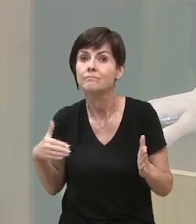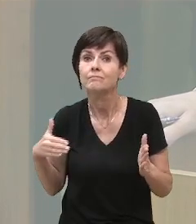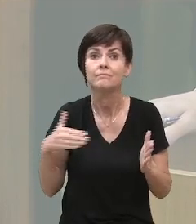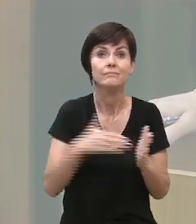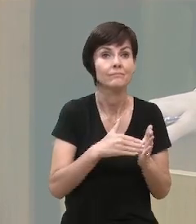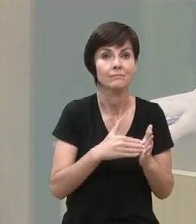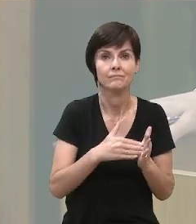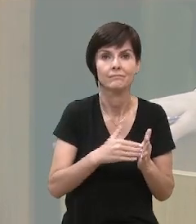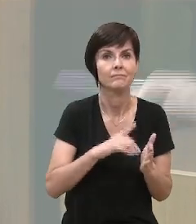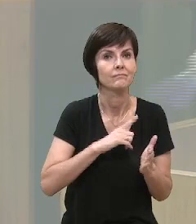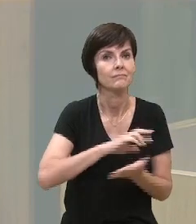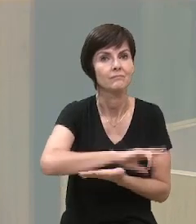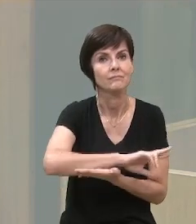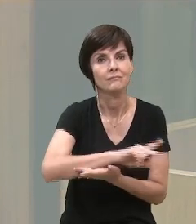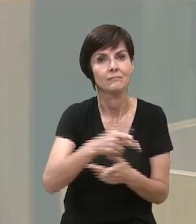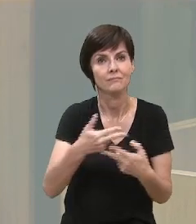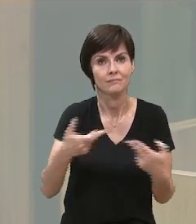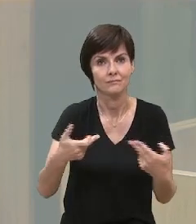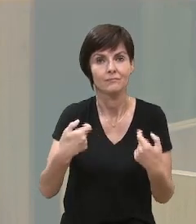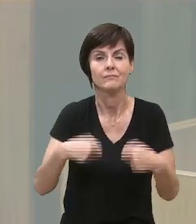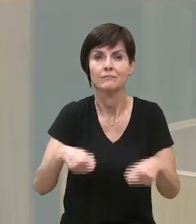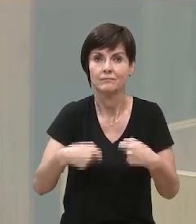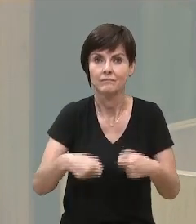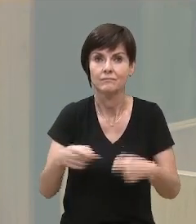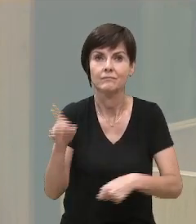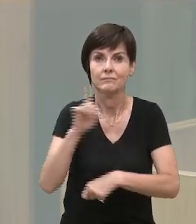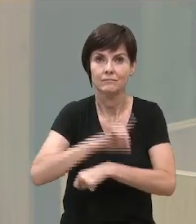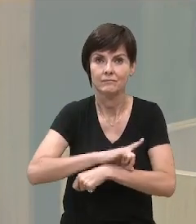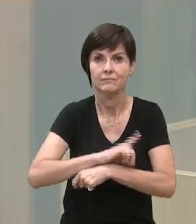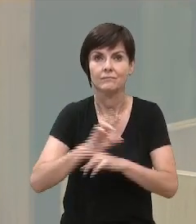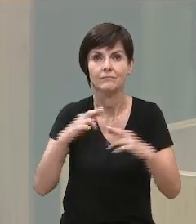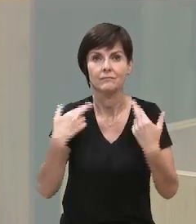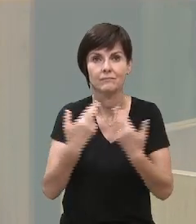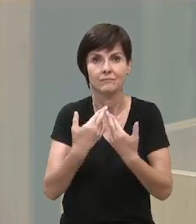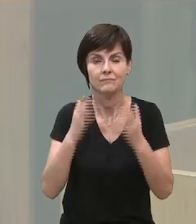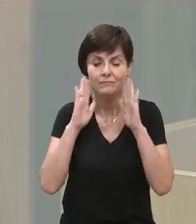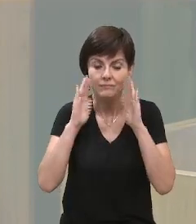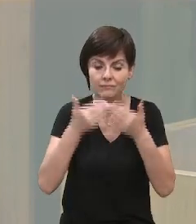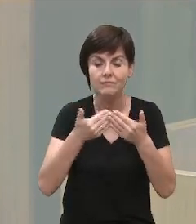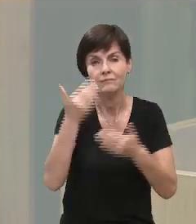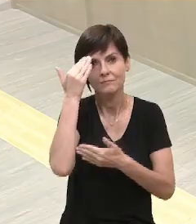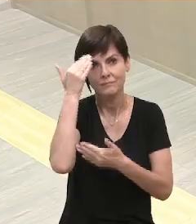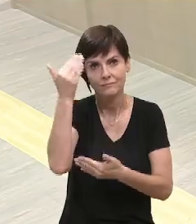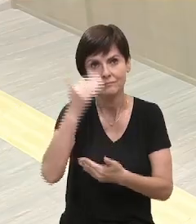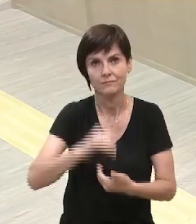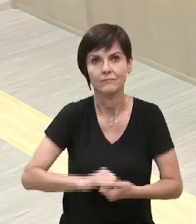várias coisas. E a gente precisa decidir isso da melhor forma possível. Obrigado.